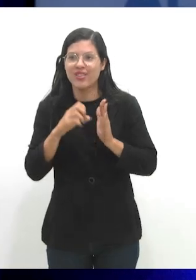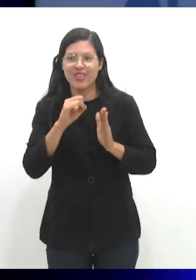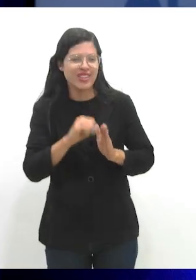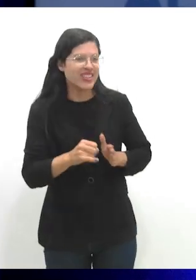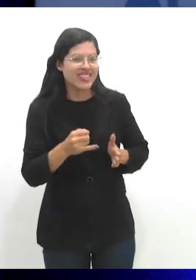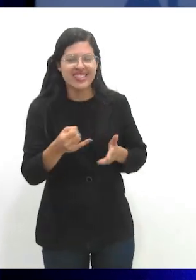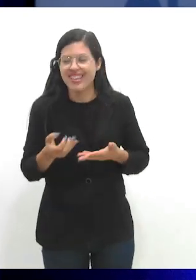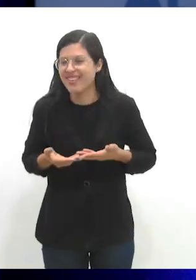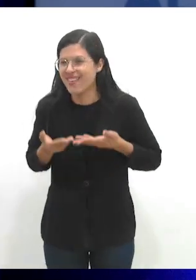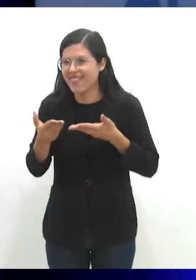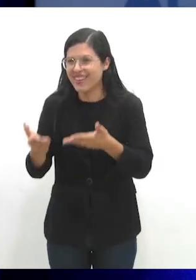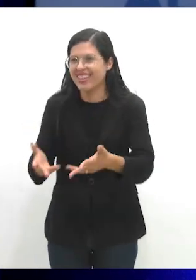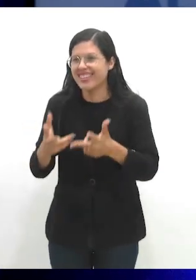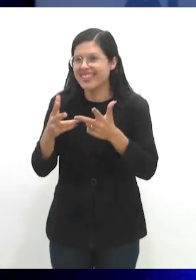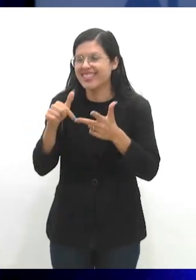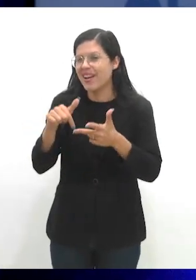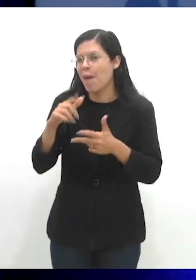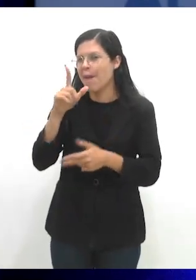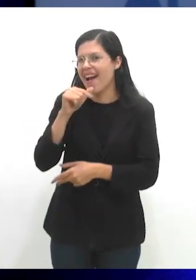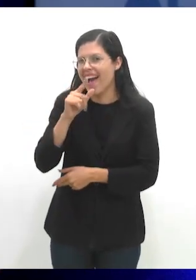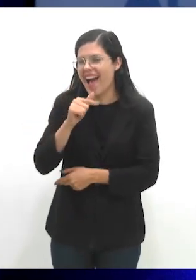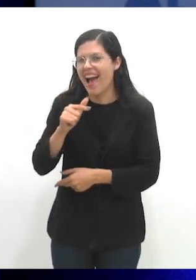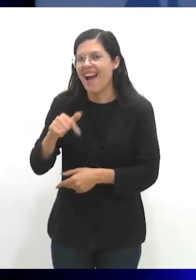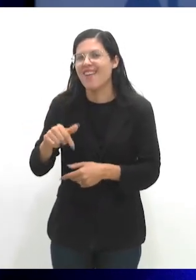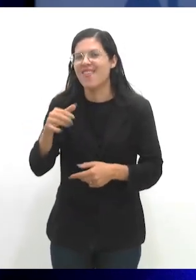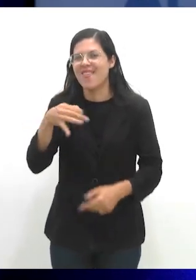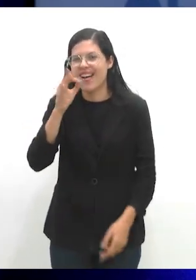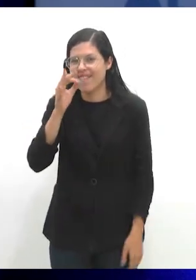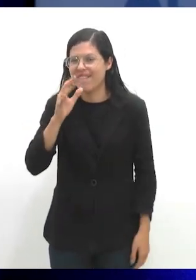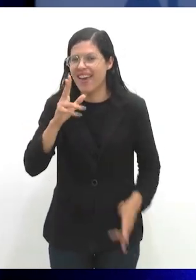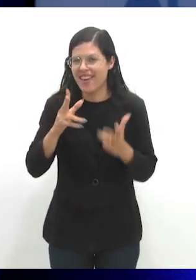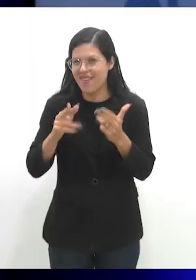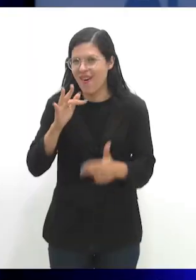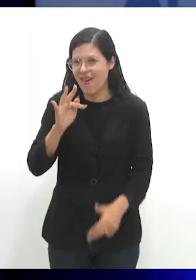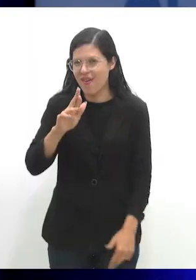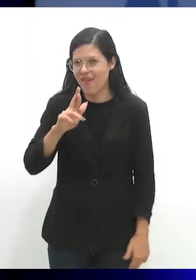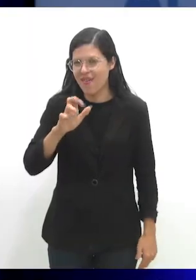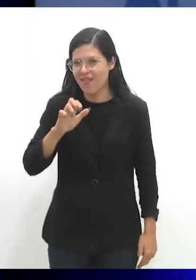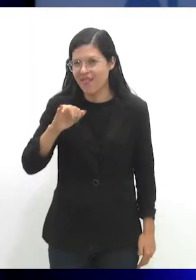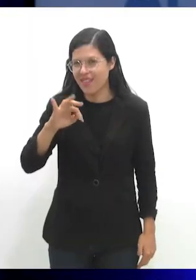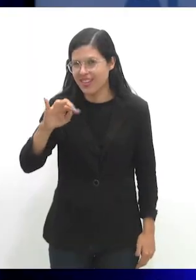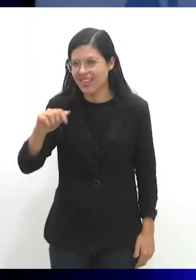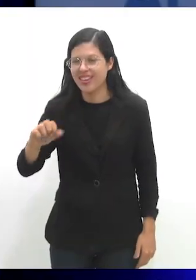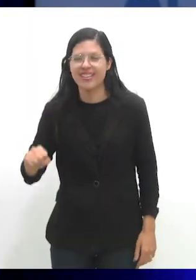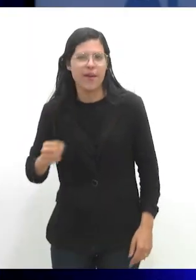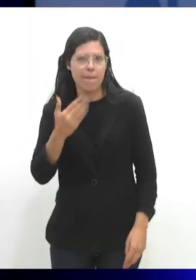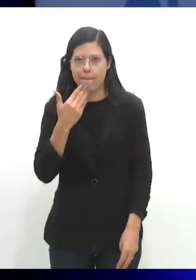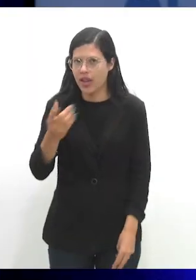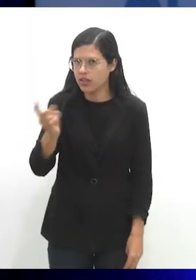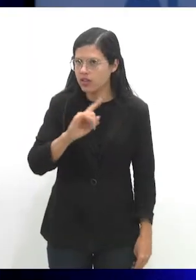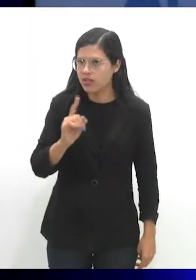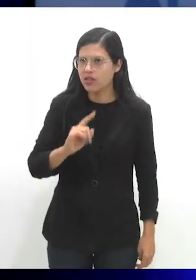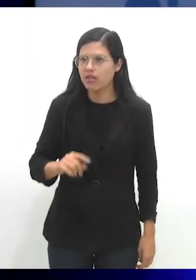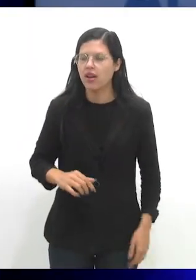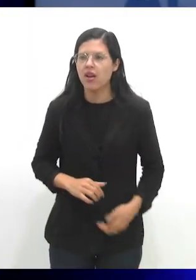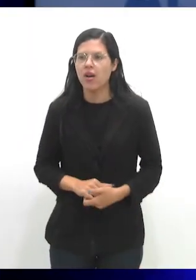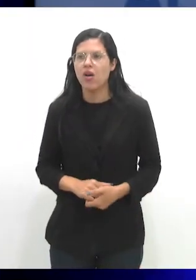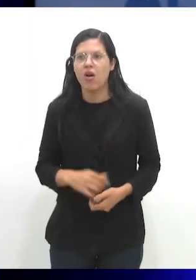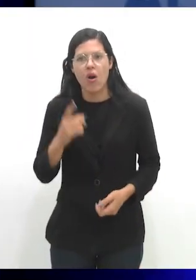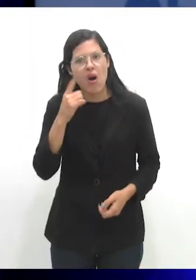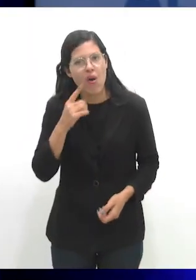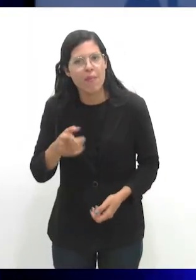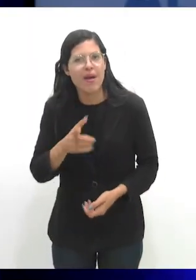uma água, um café, ele não... Também não pede. Não pede. Aí você vai até ele, tô com um cafezinho, tá bem. Olha,